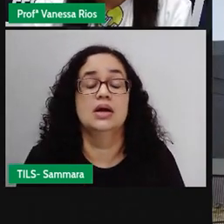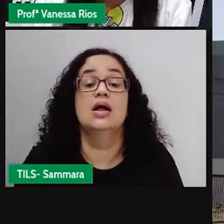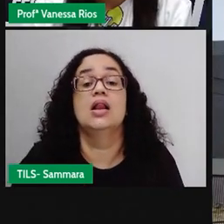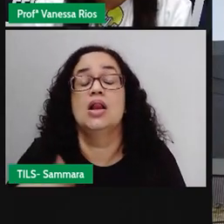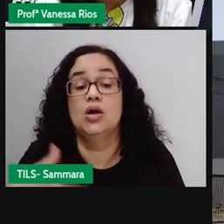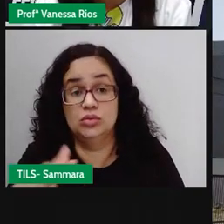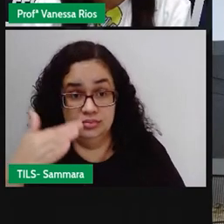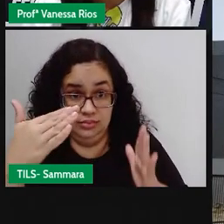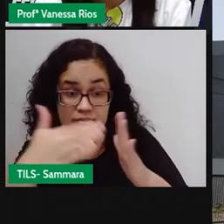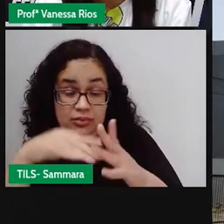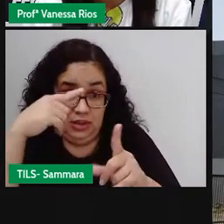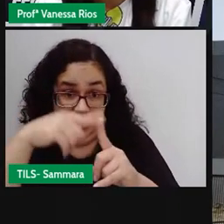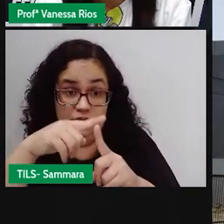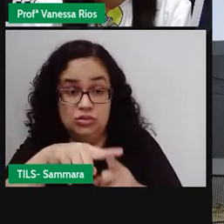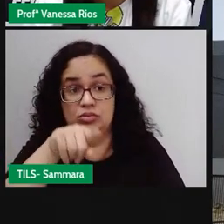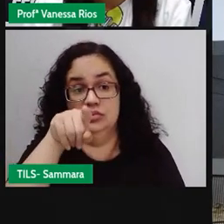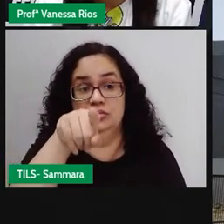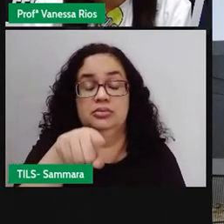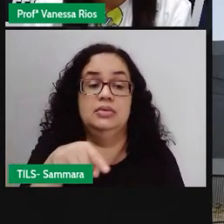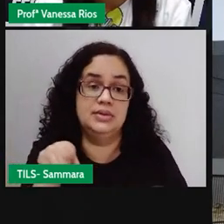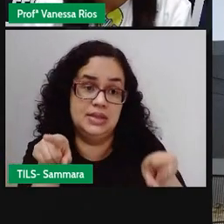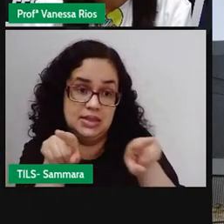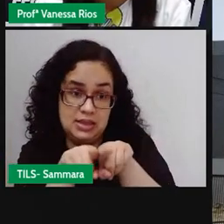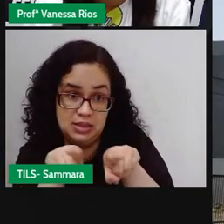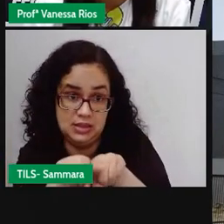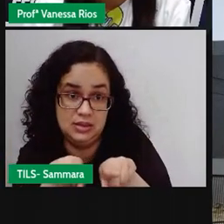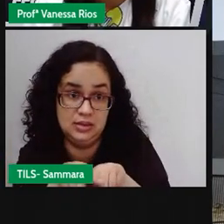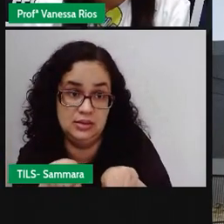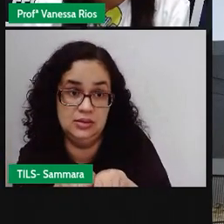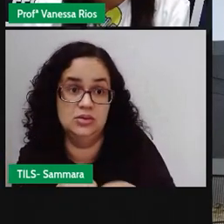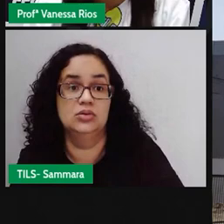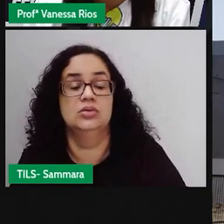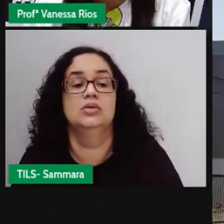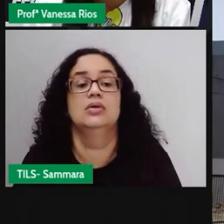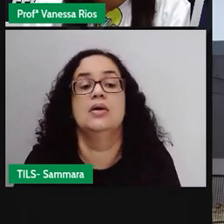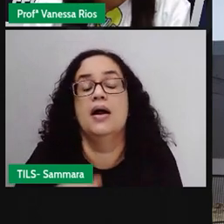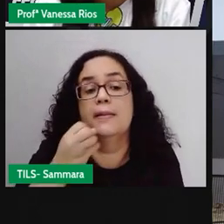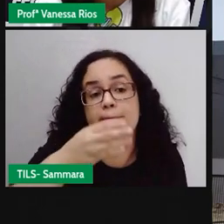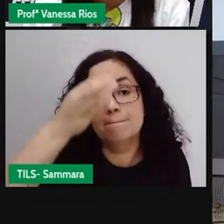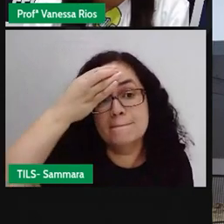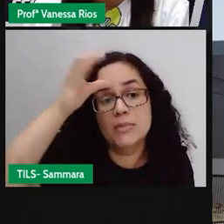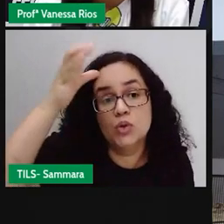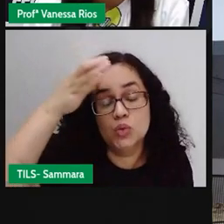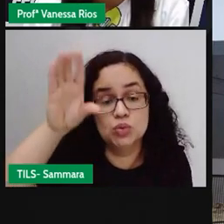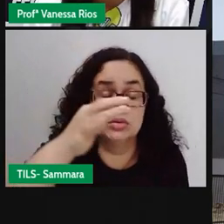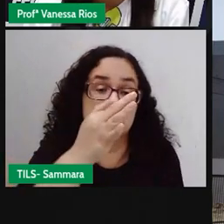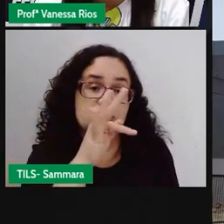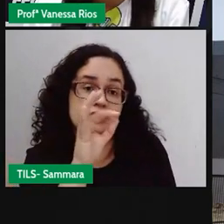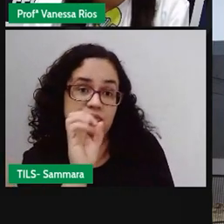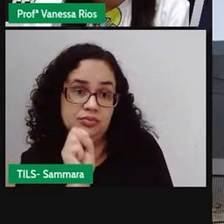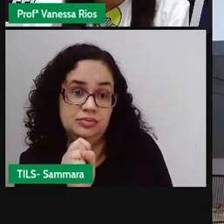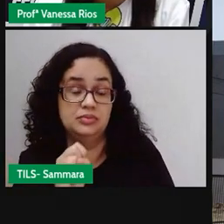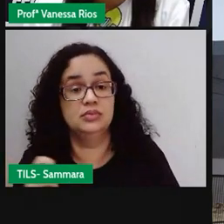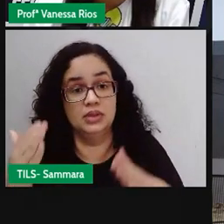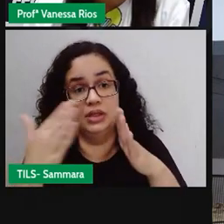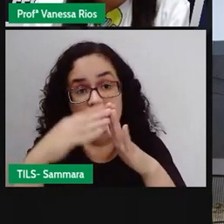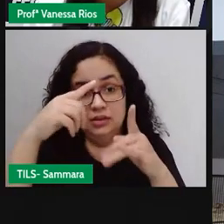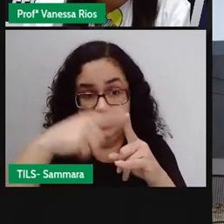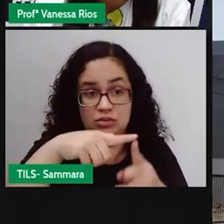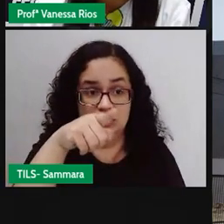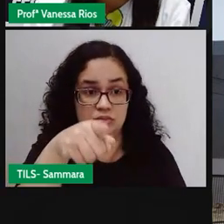Outra construção, outro monumento também, né? Fazendo parte aí dos bens culturais de Feira de Santana, a Igreja de Nossa Senhora